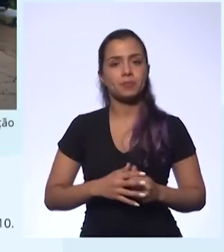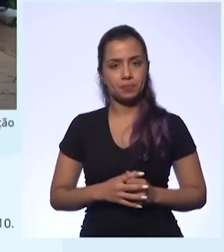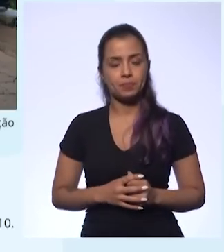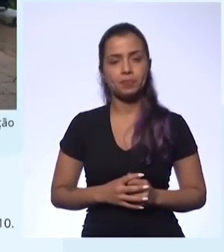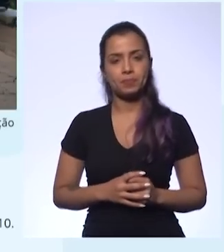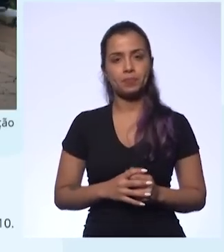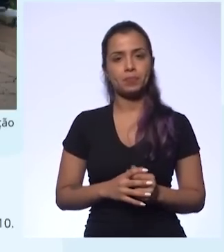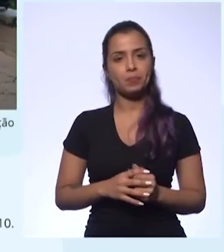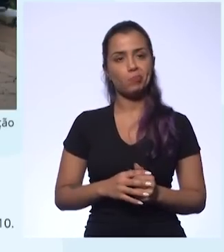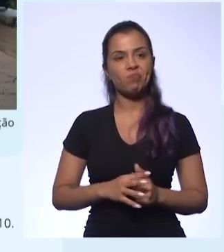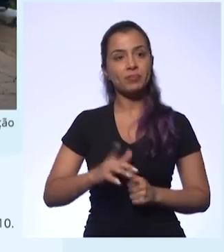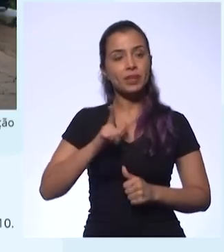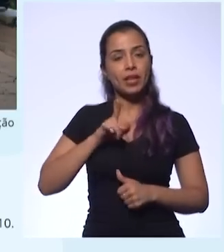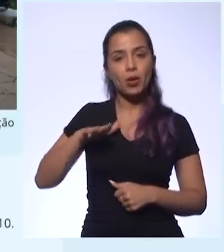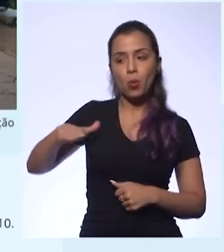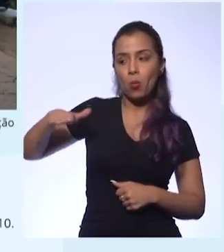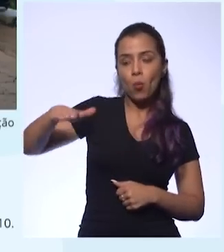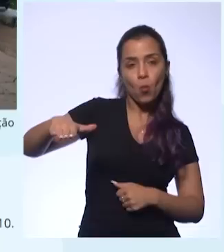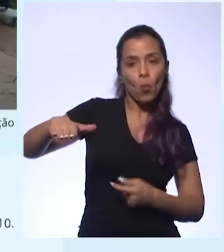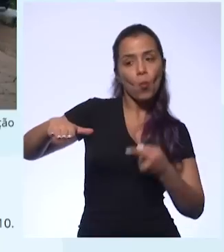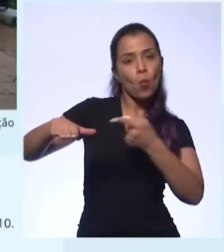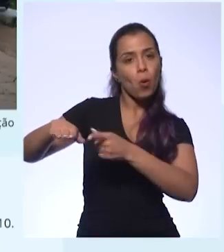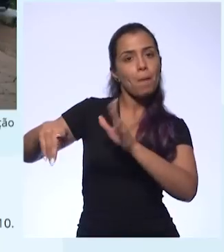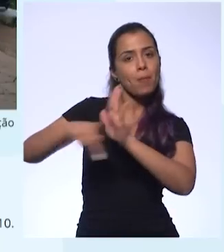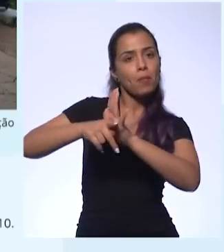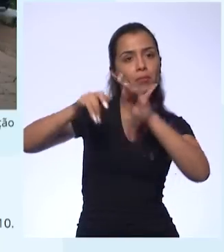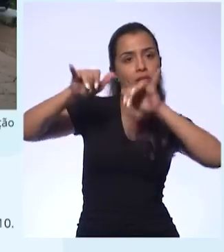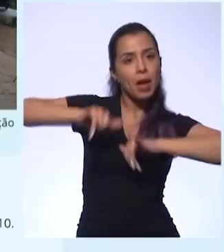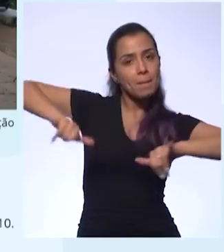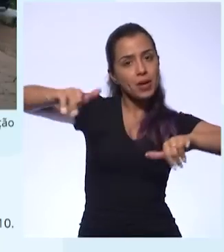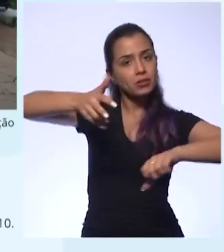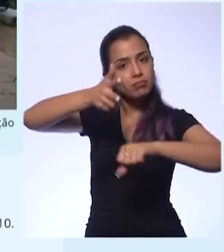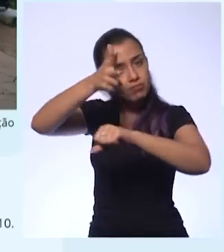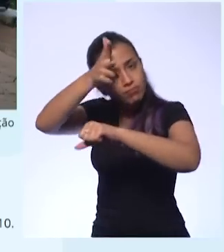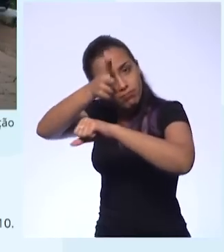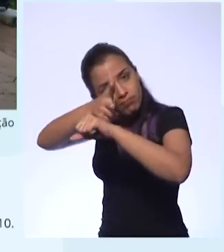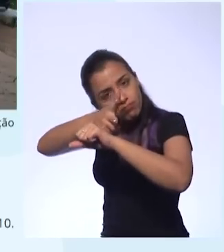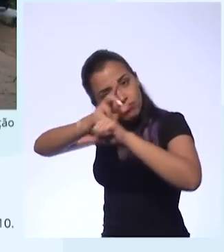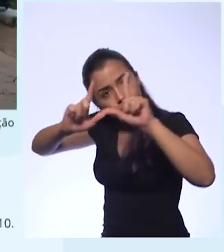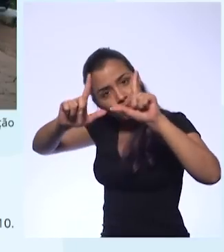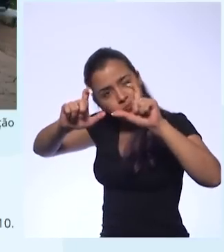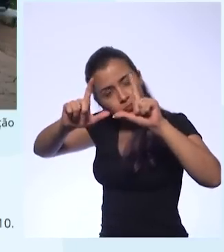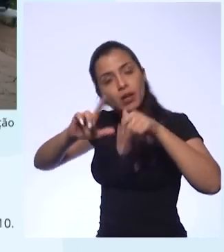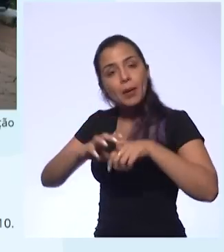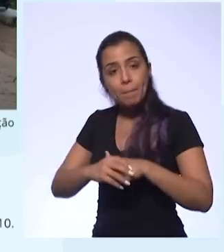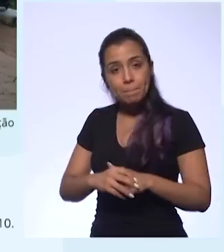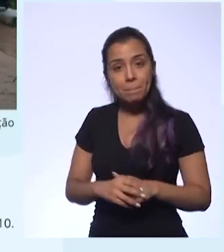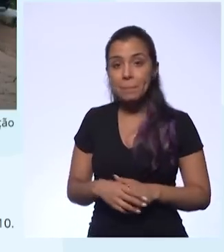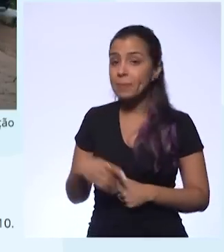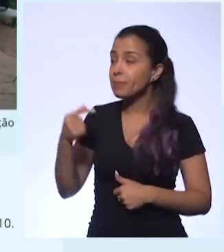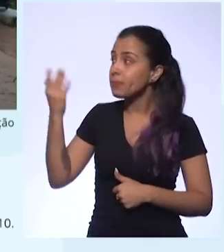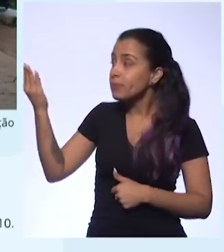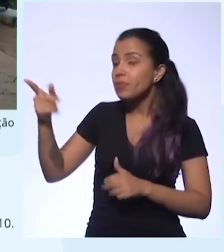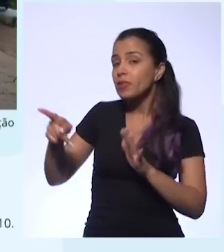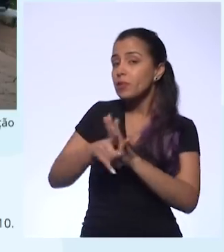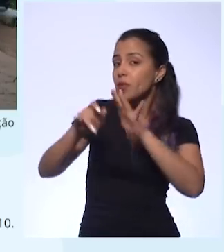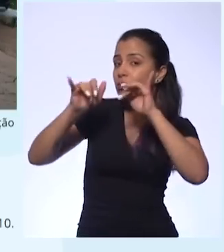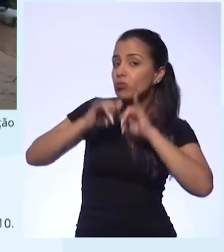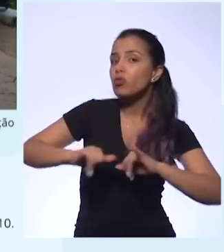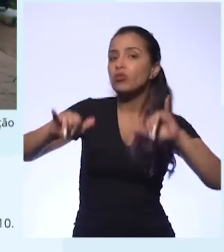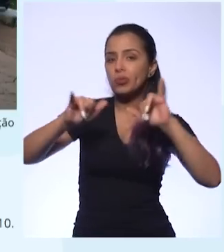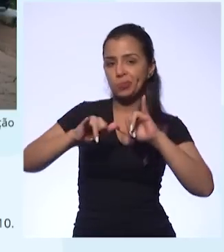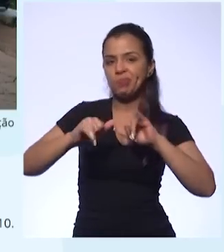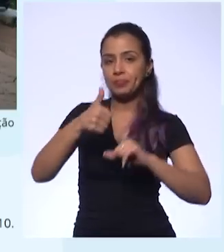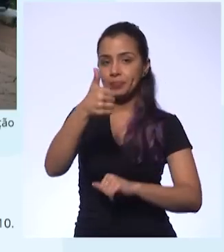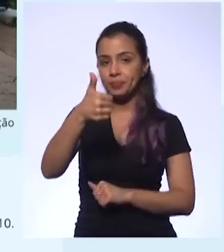ali ao lado a gente vê o carro, que é da galera da mídia, que está ali fotografando, e essa é uma notícia falando ali sobre os